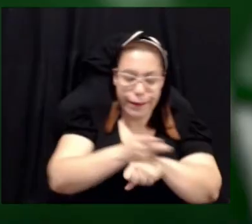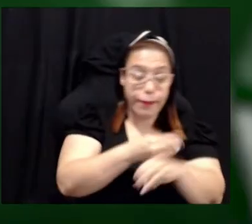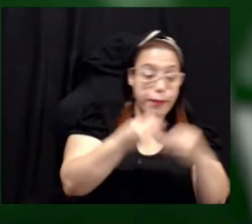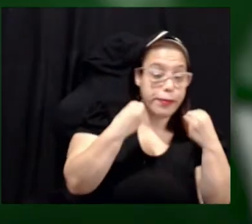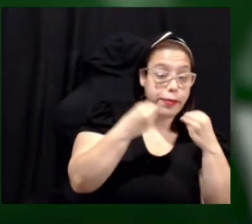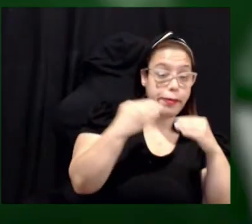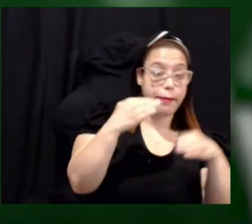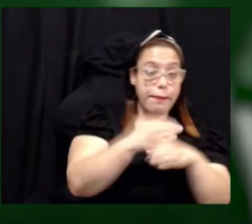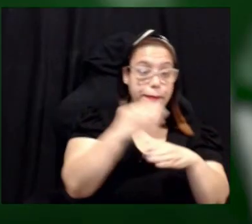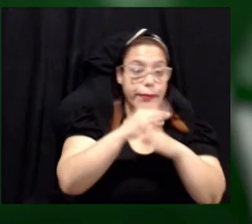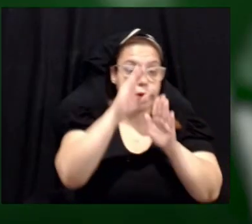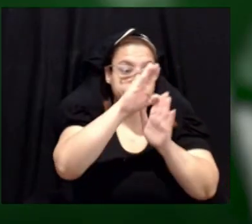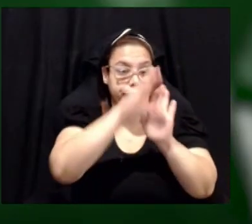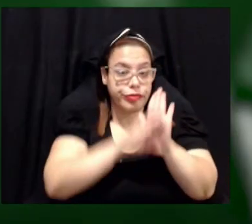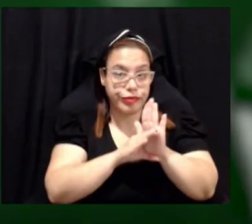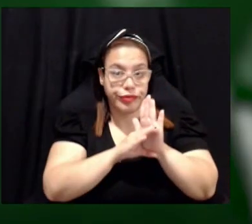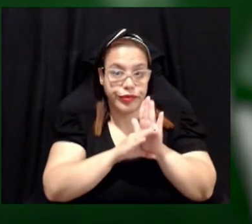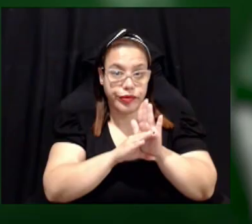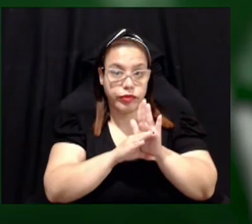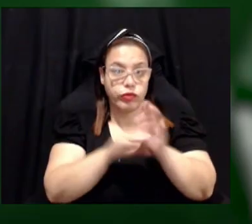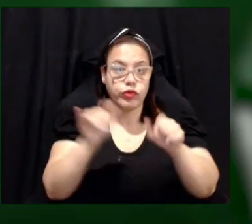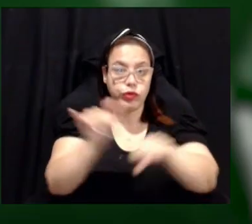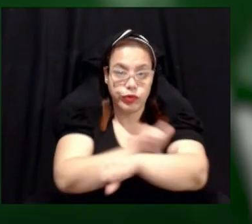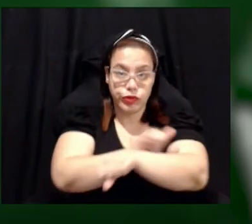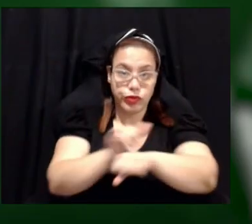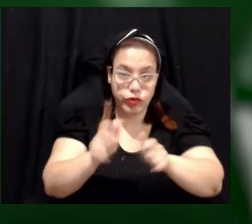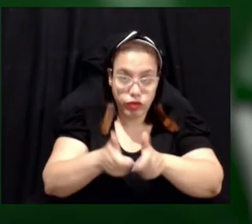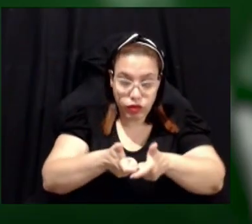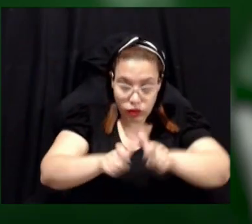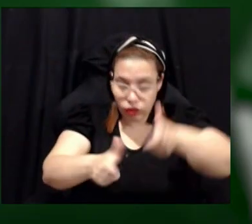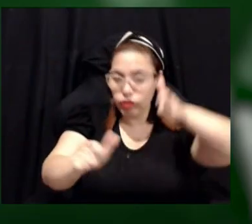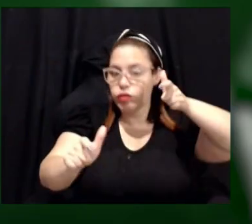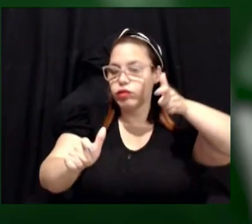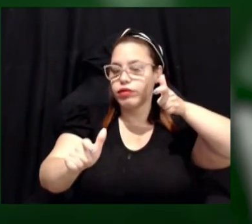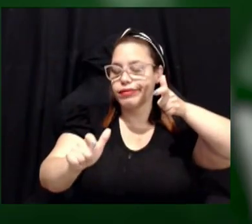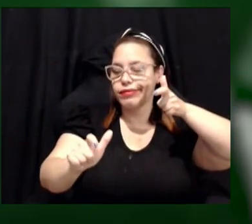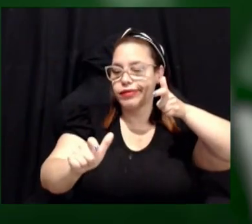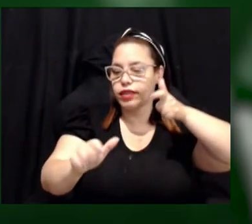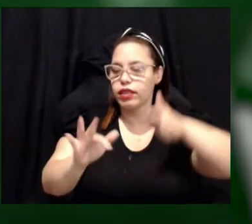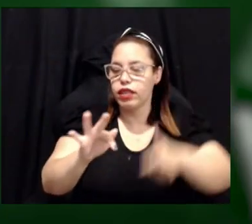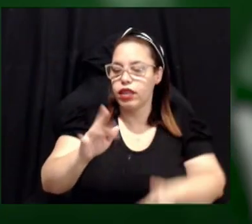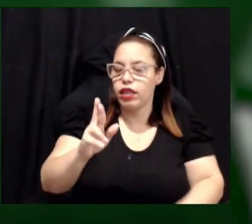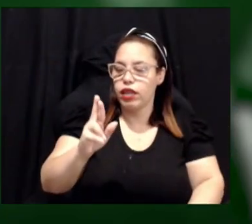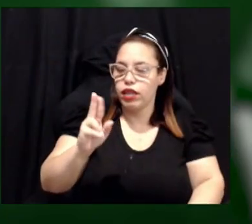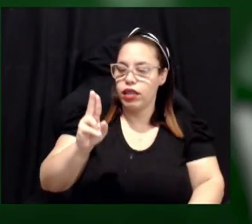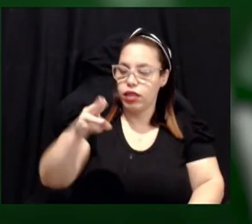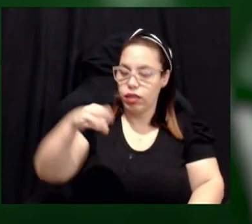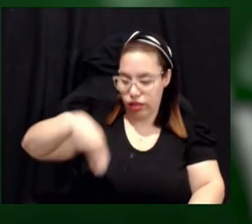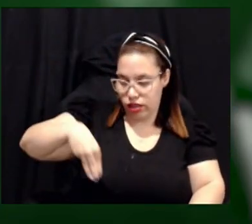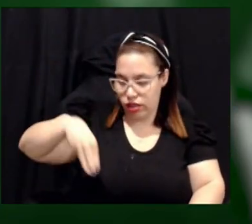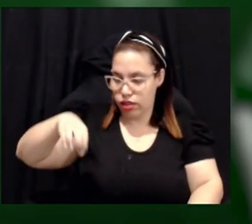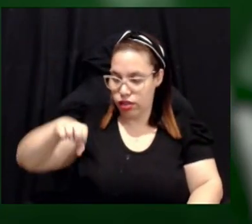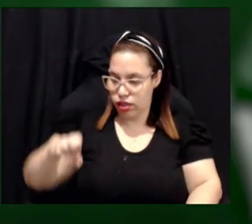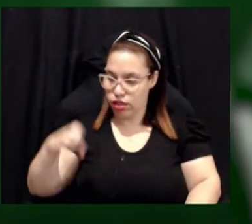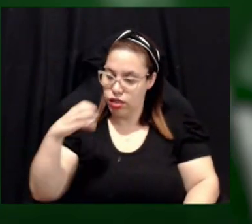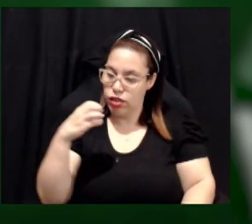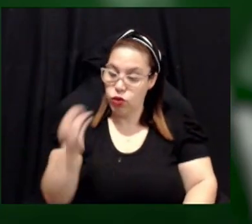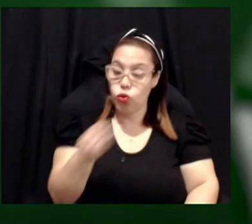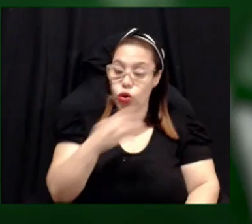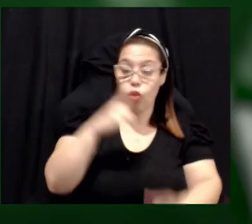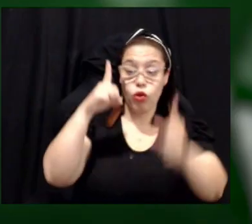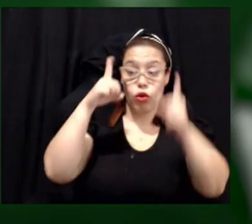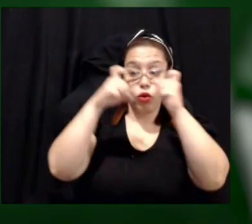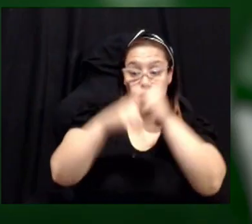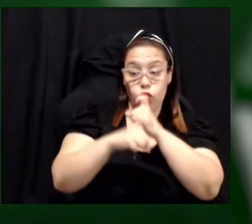currículo que seja estratégico, abrangente para a FUMEC, dados os novos desafios que a